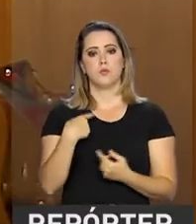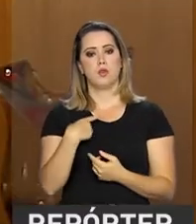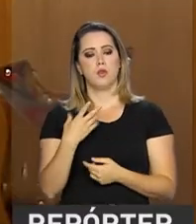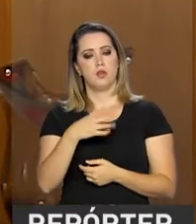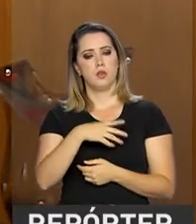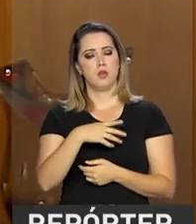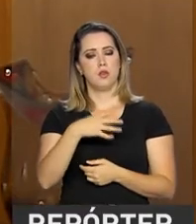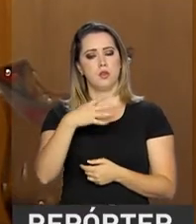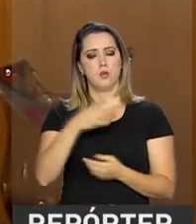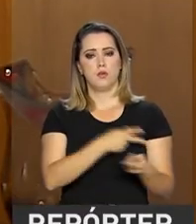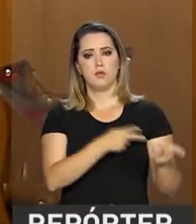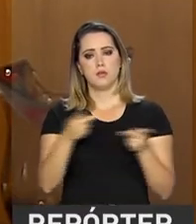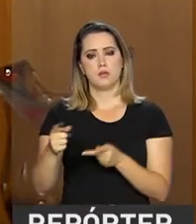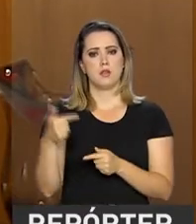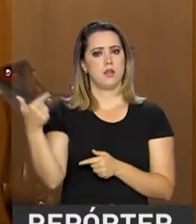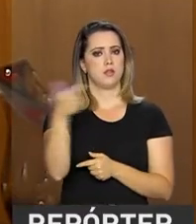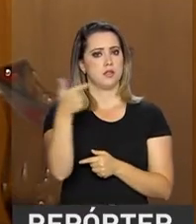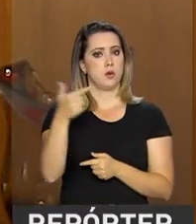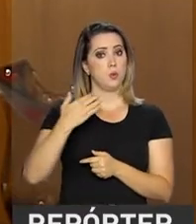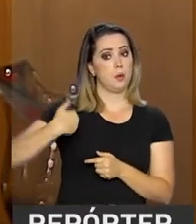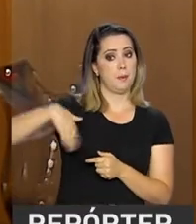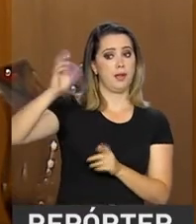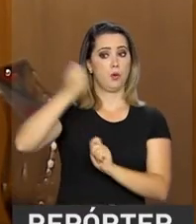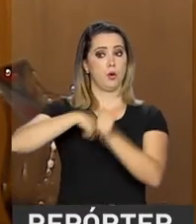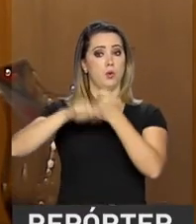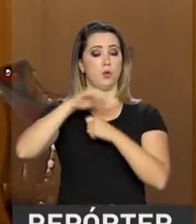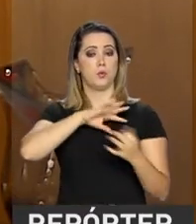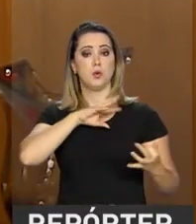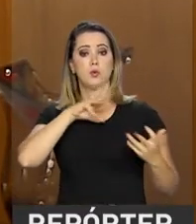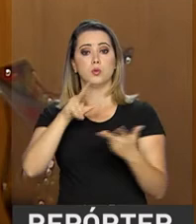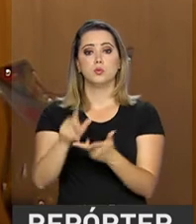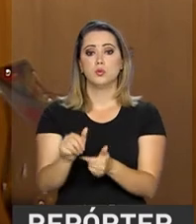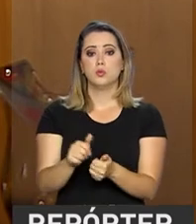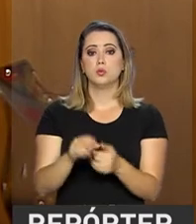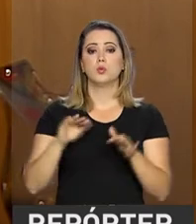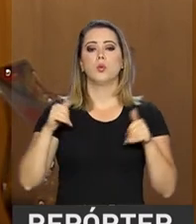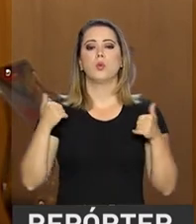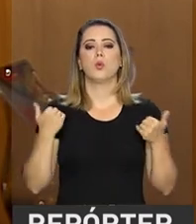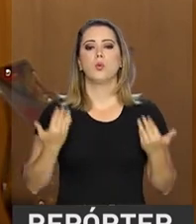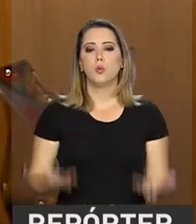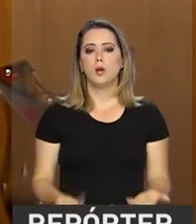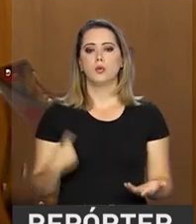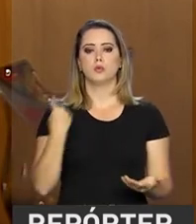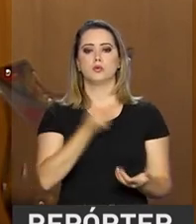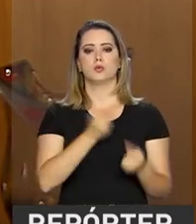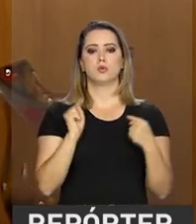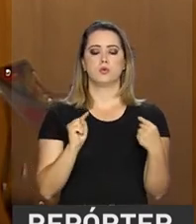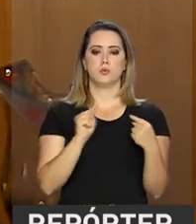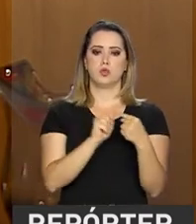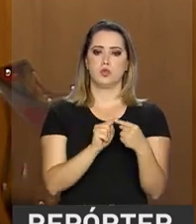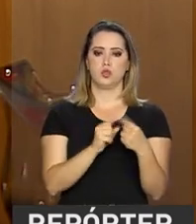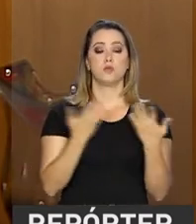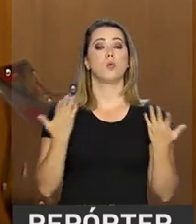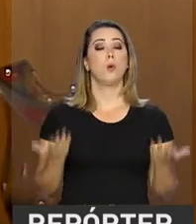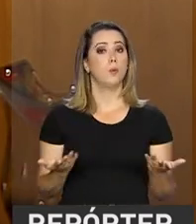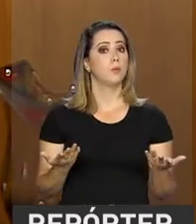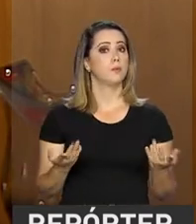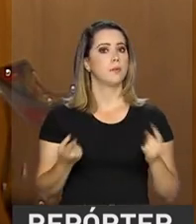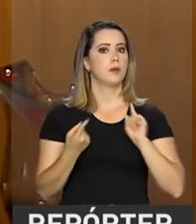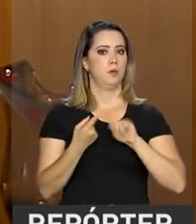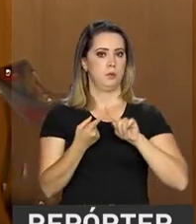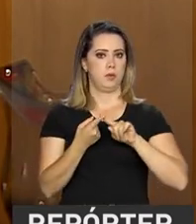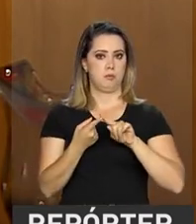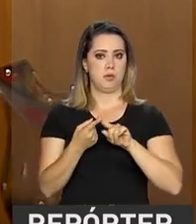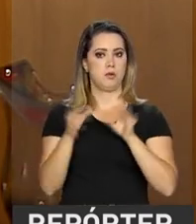visitar a segunda maior economia do mundo e qual é o nosso objetivo primeiro queremos tornar mais sólida